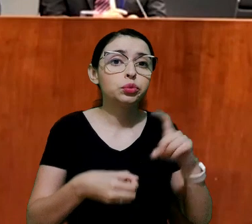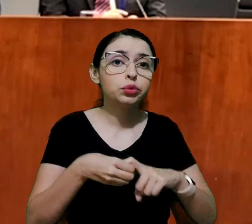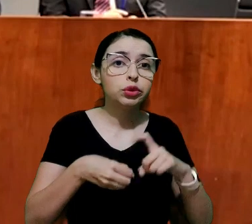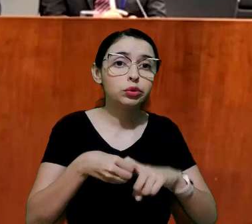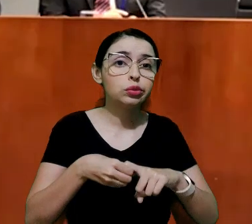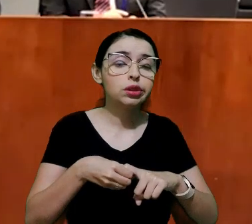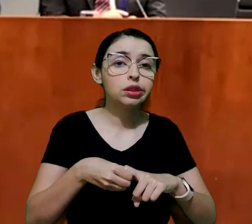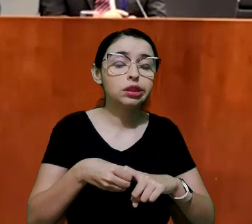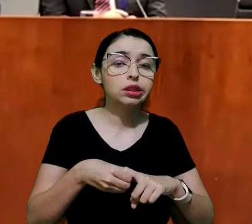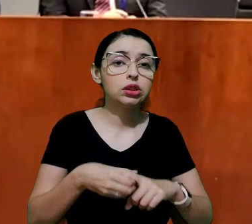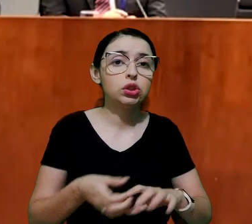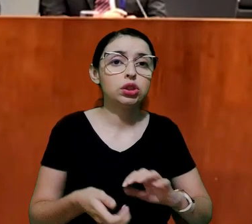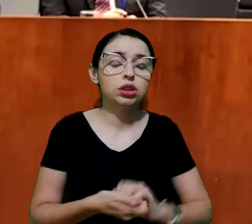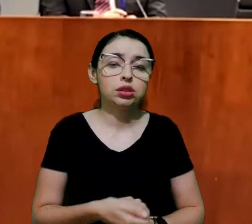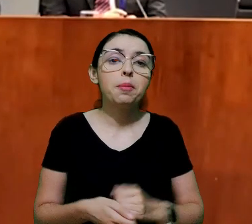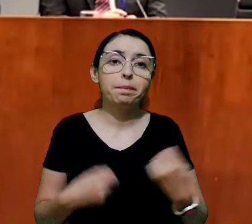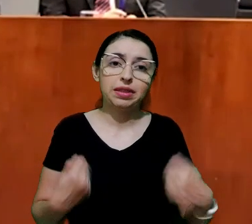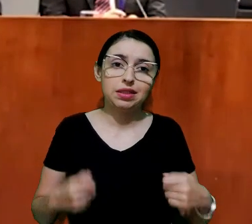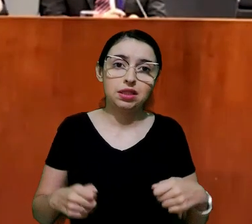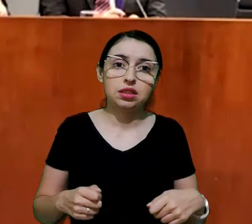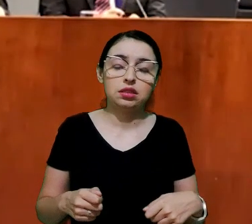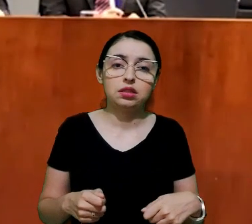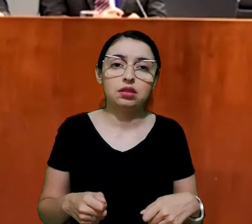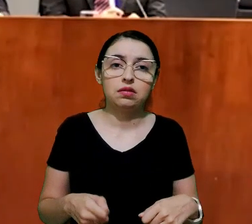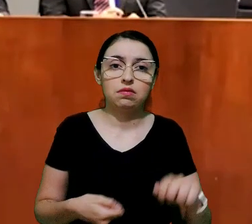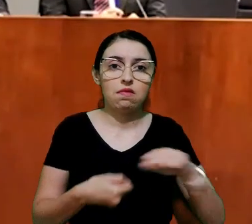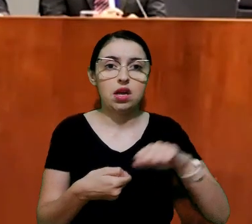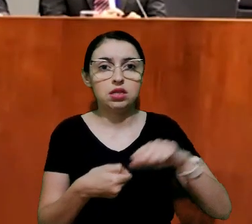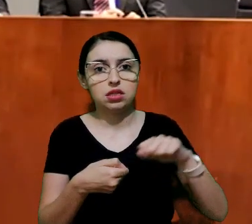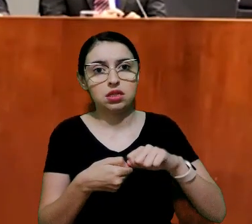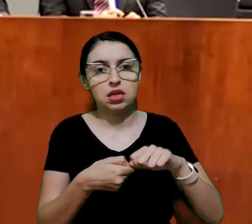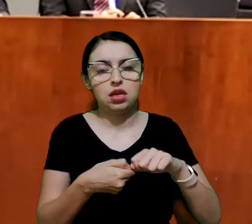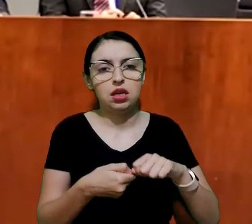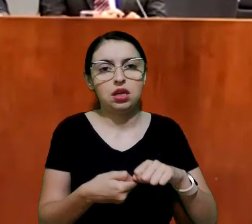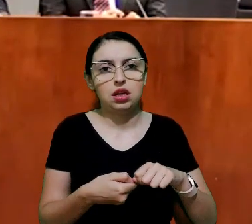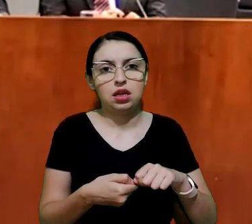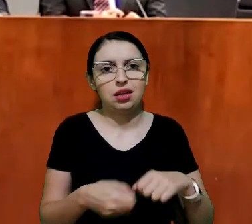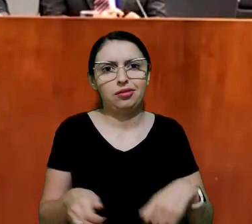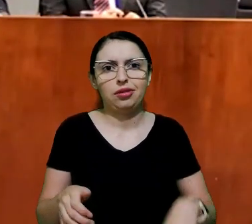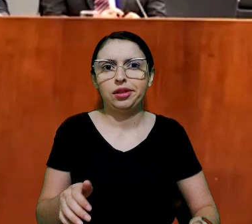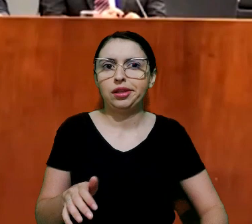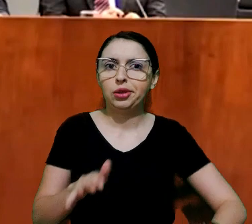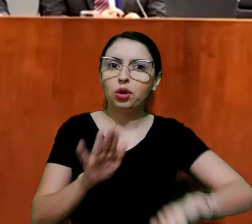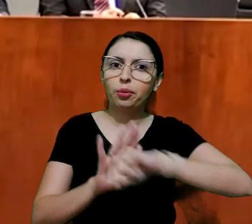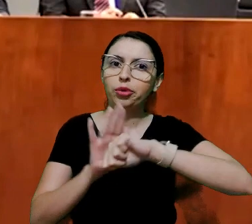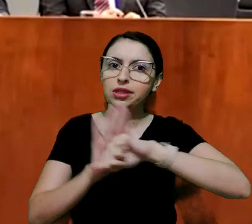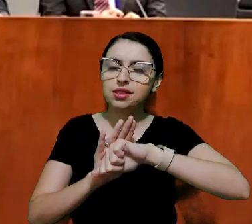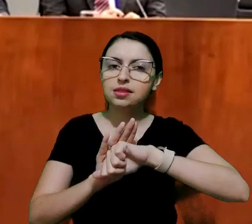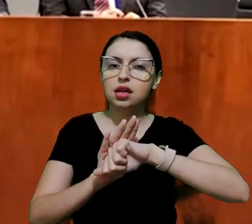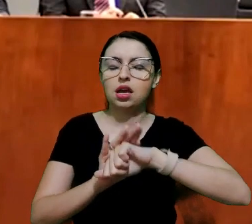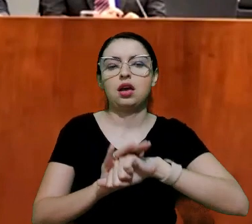de uma questão grave de direito administrativo.